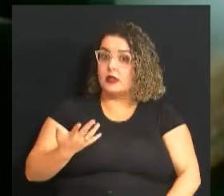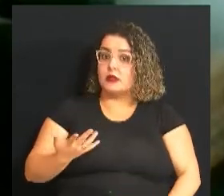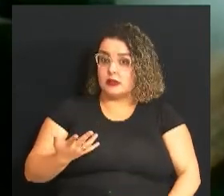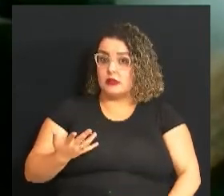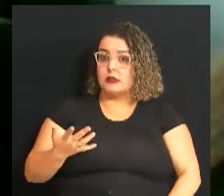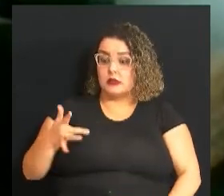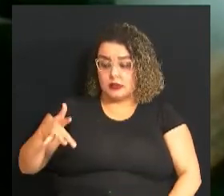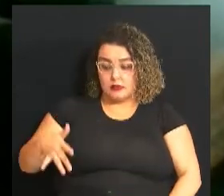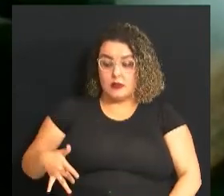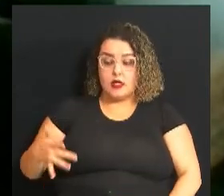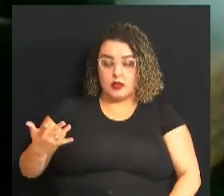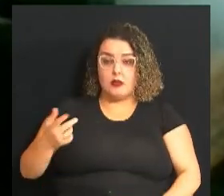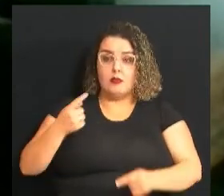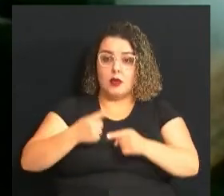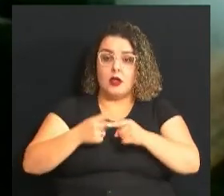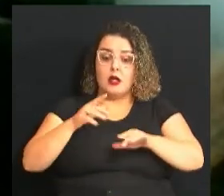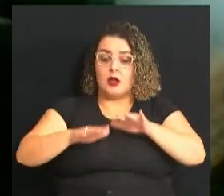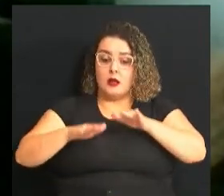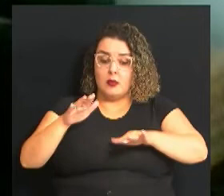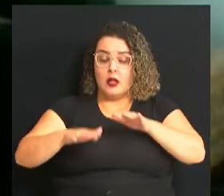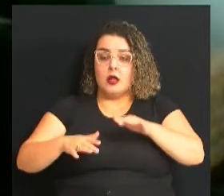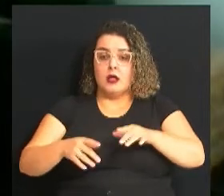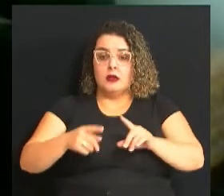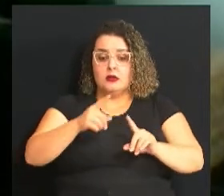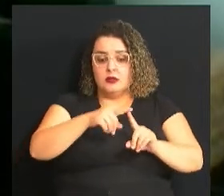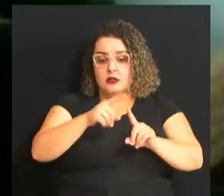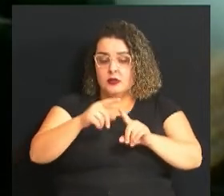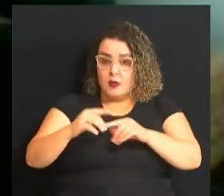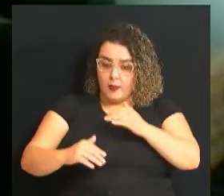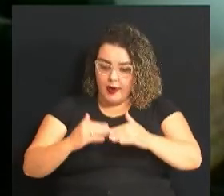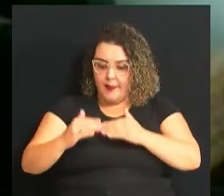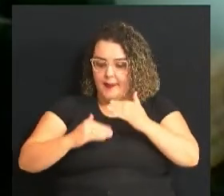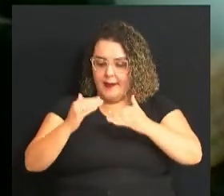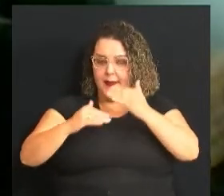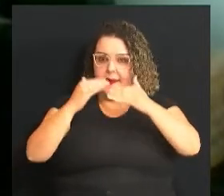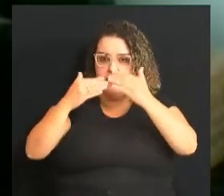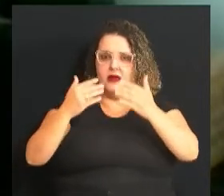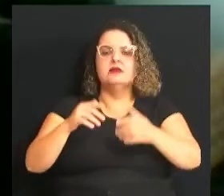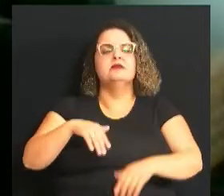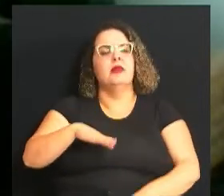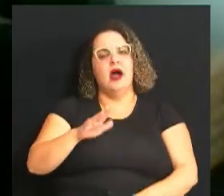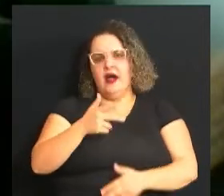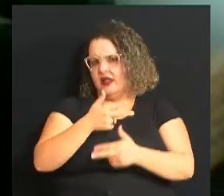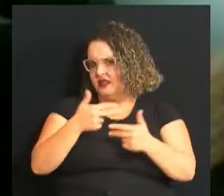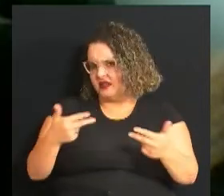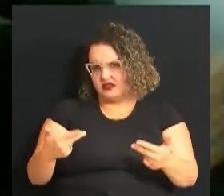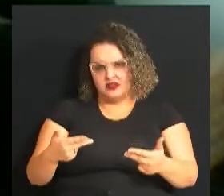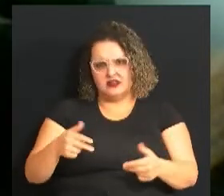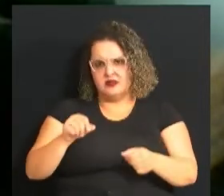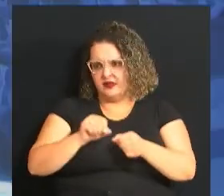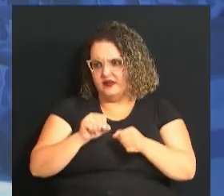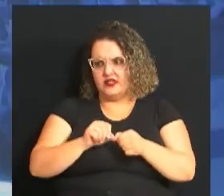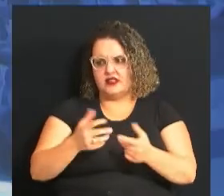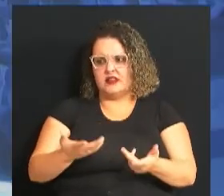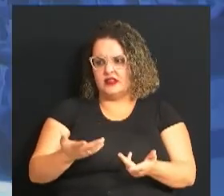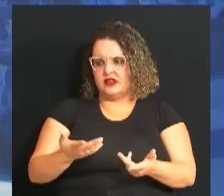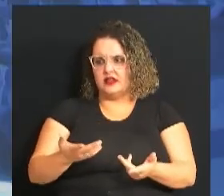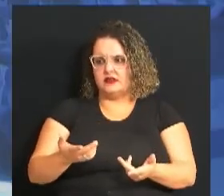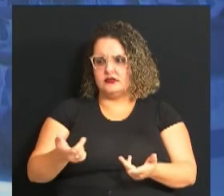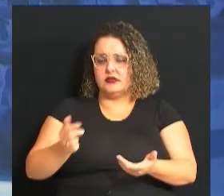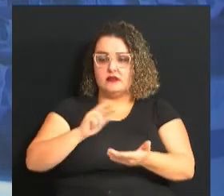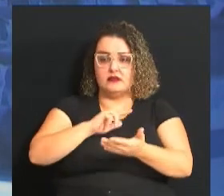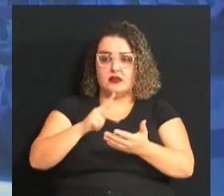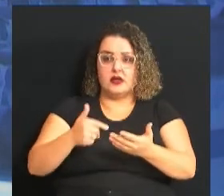porque, dependendo do tipo de evolução, tem mais coisas para se fazer. A gente sabe que tem diversos tipos, né,